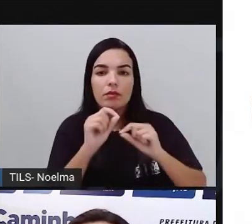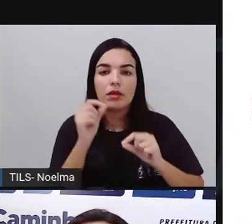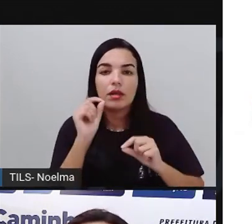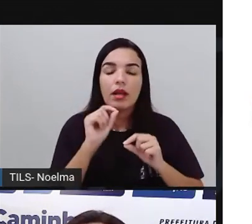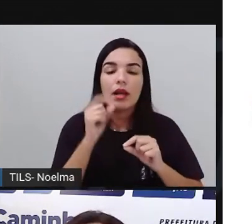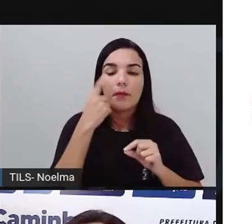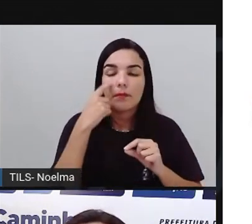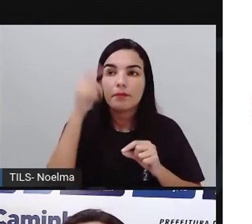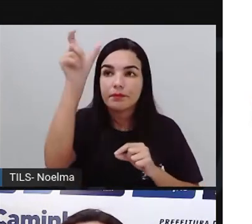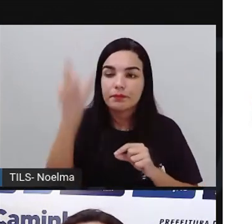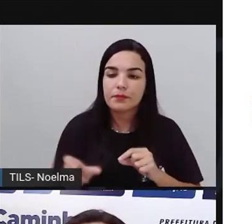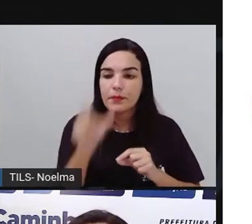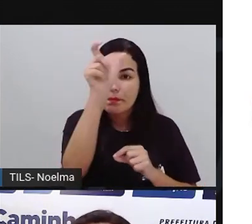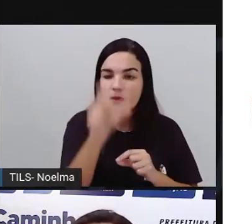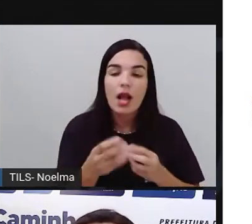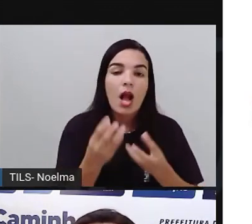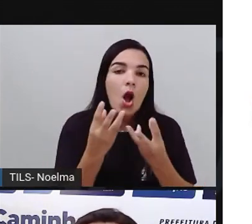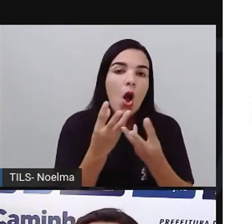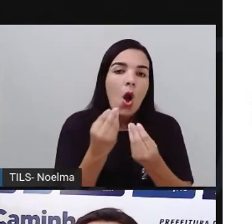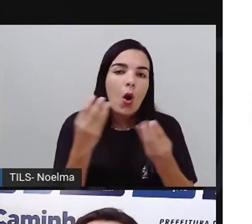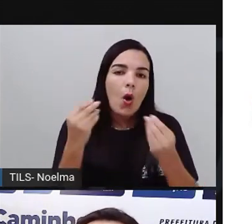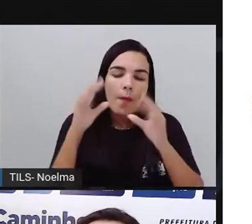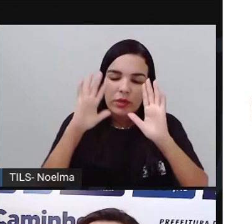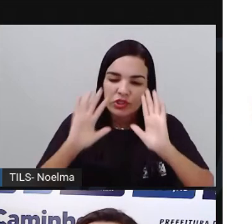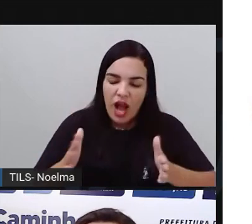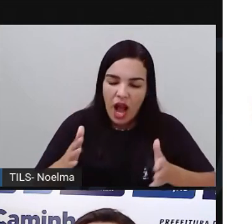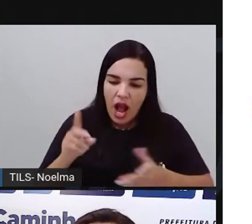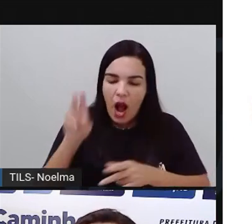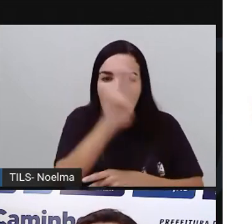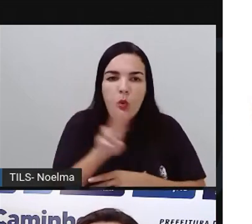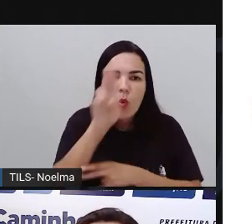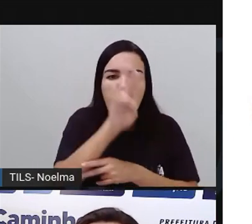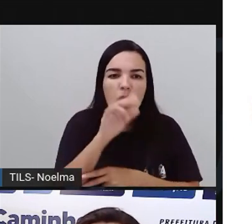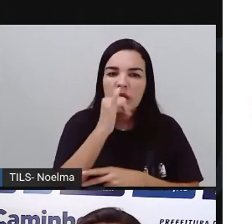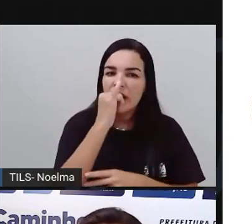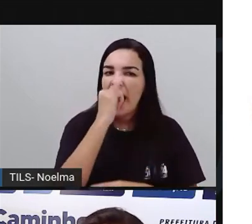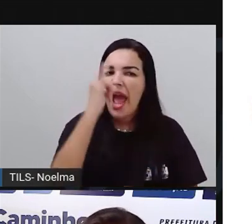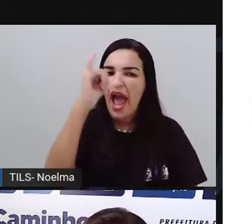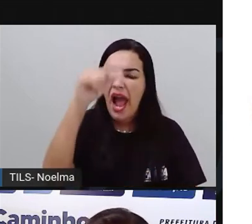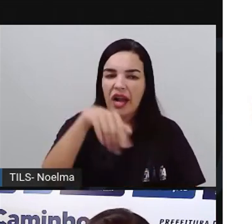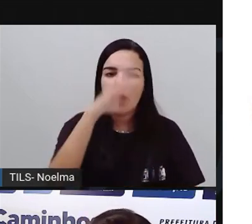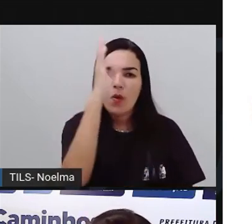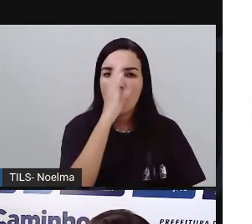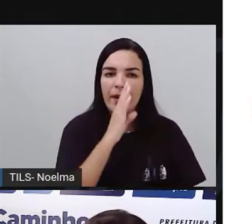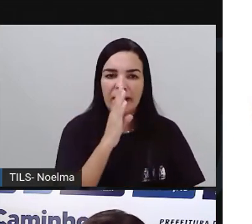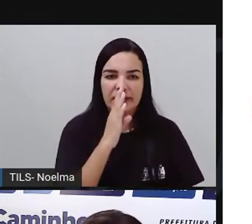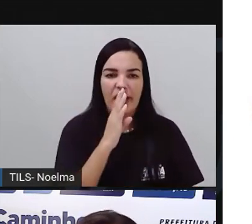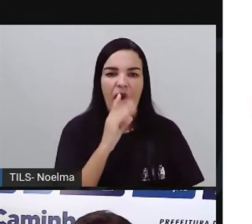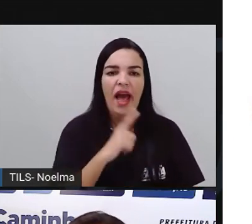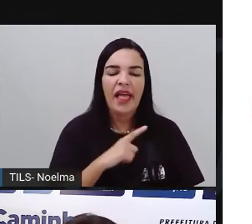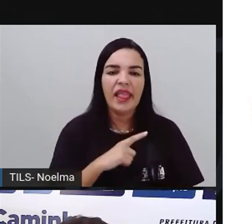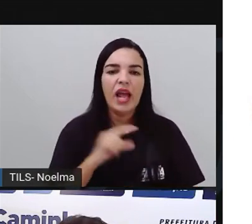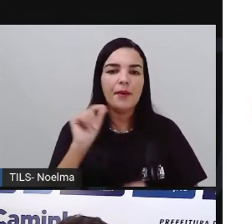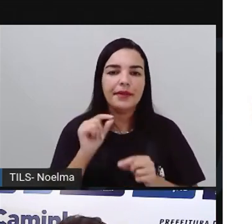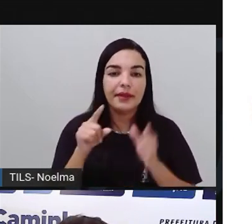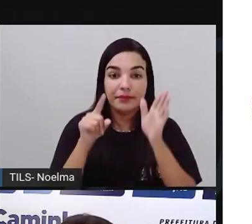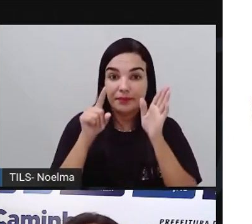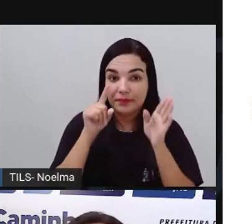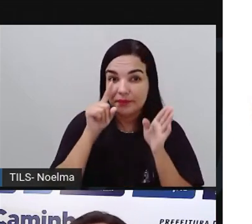sobre o consumo de energia elétrica no Brasil, tendo aí a representação desse consumo no ano